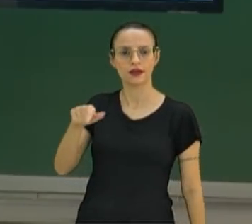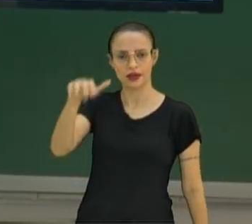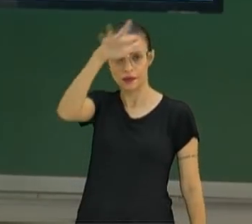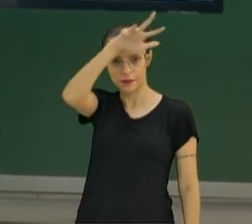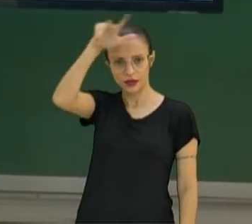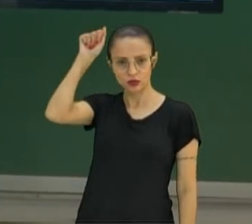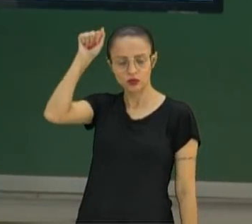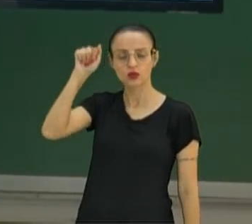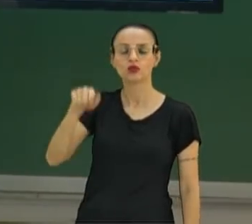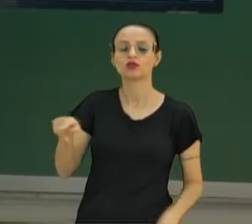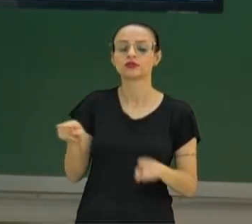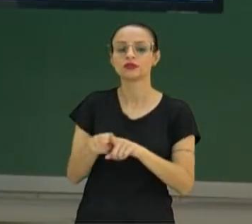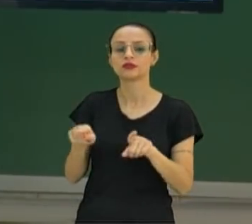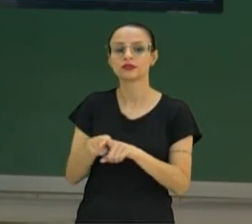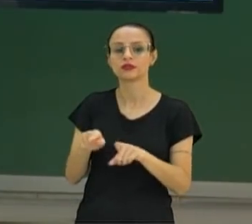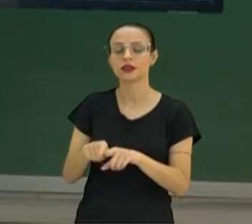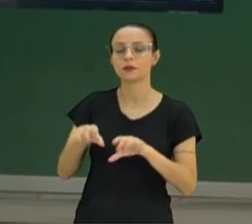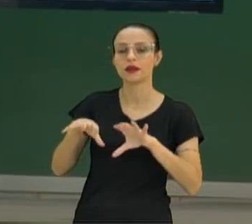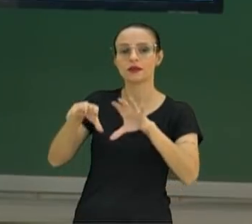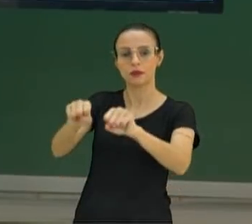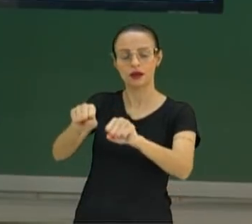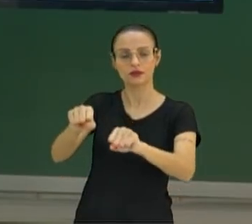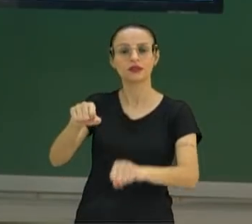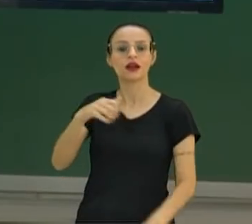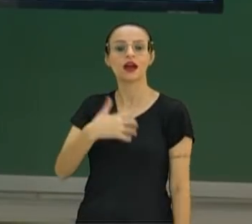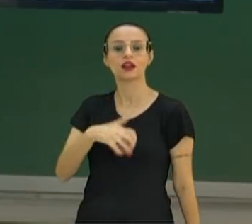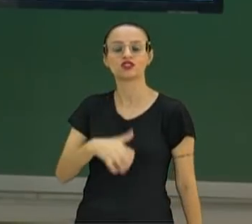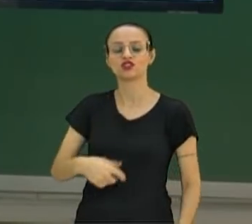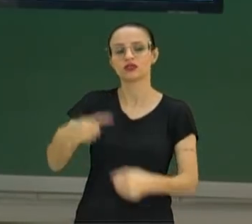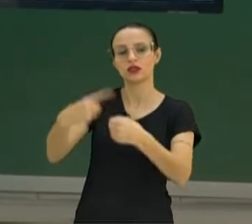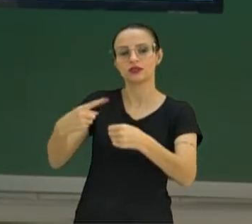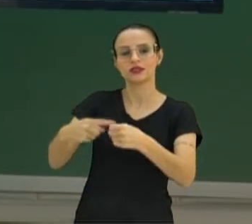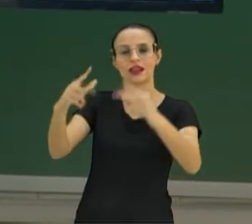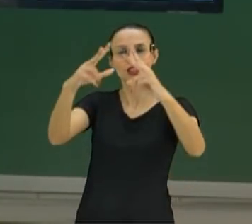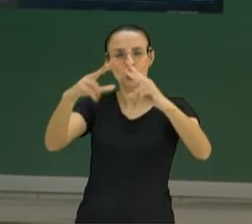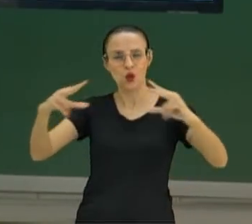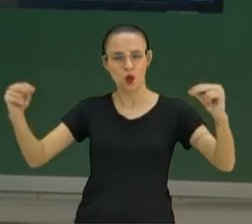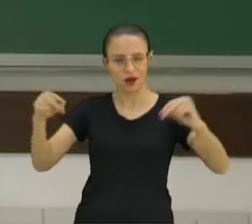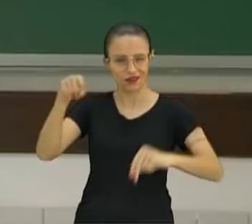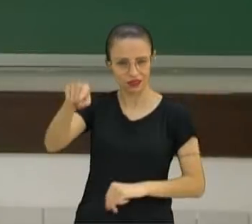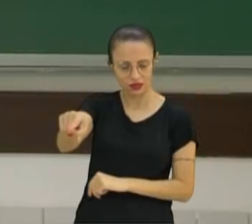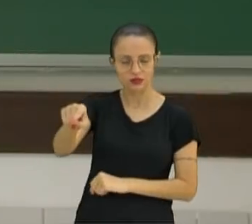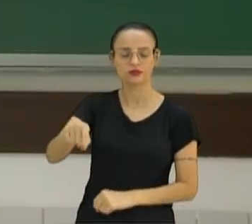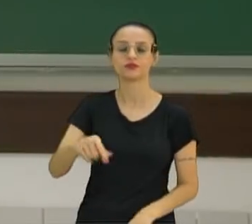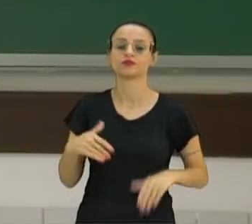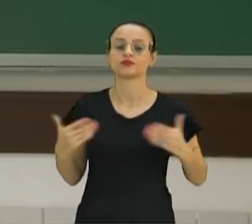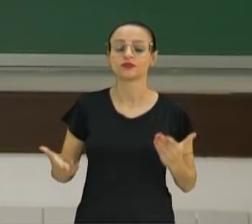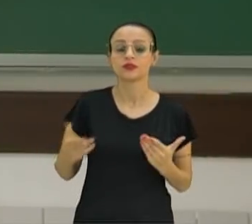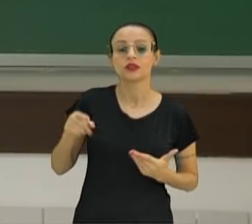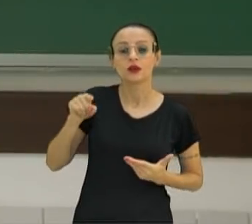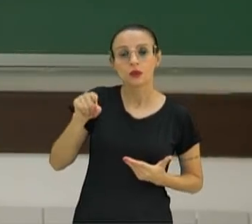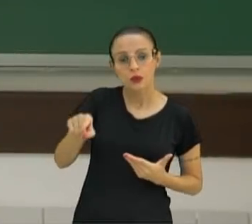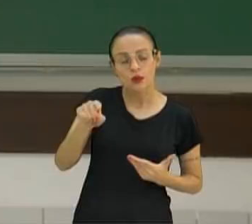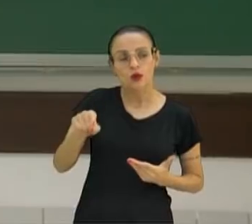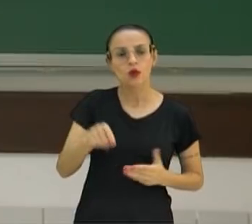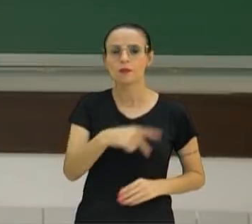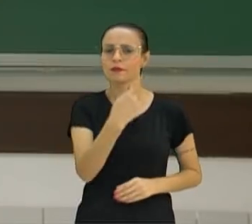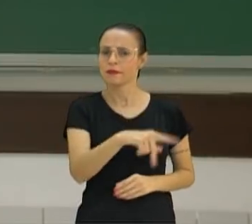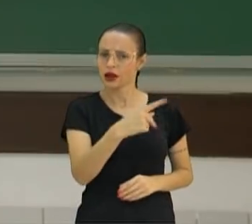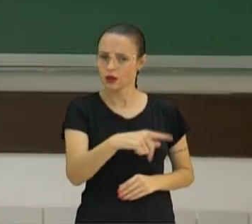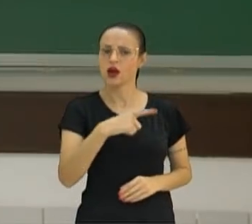na província argentina de Corrientes em 1865. O Paraguai ele se destacava pelo seu